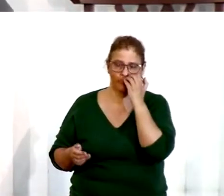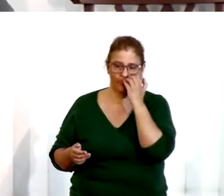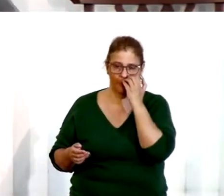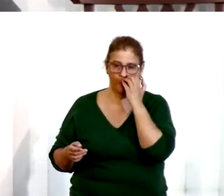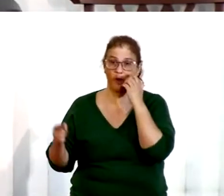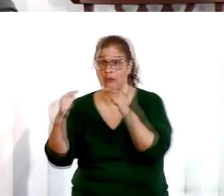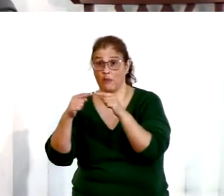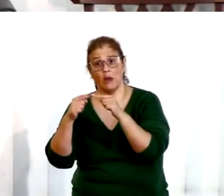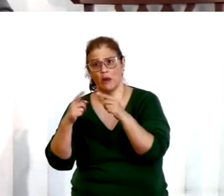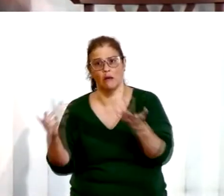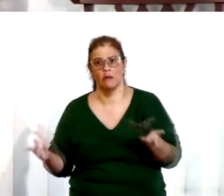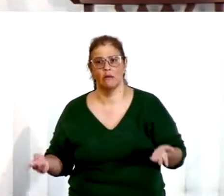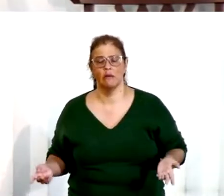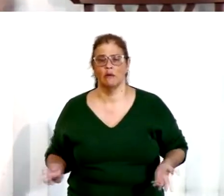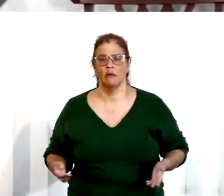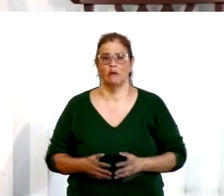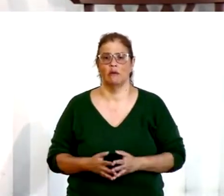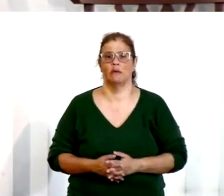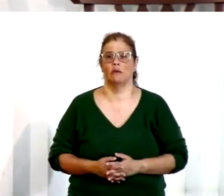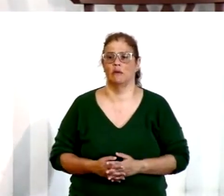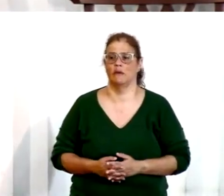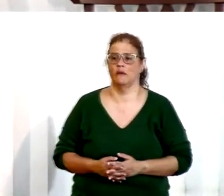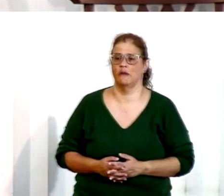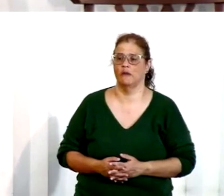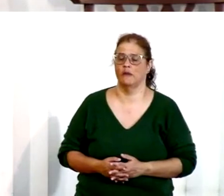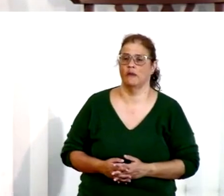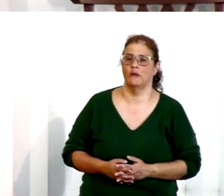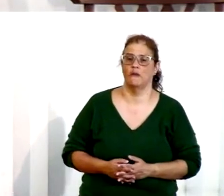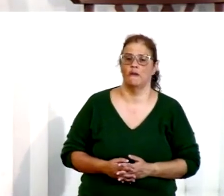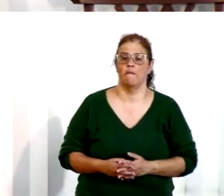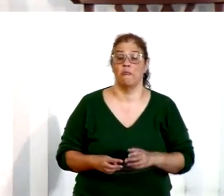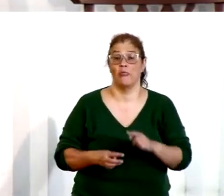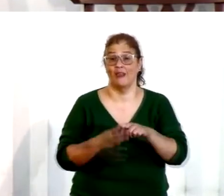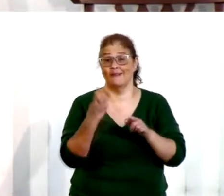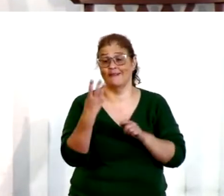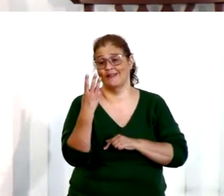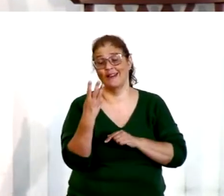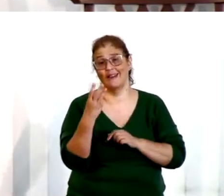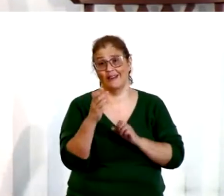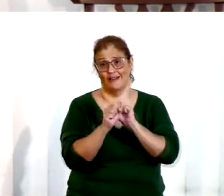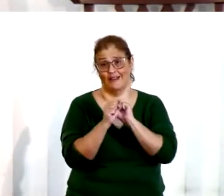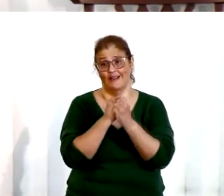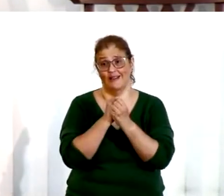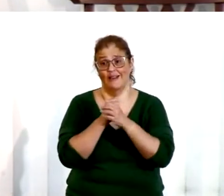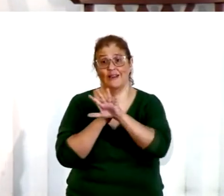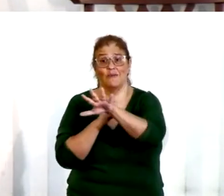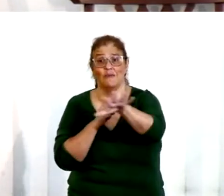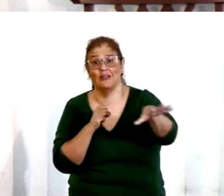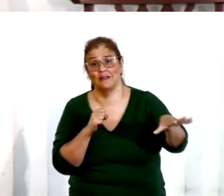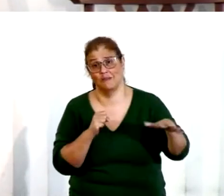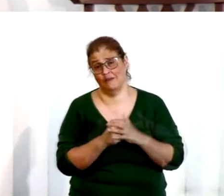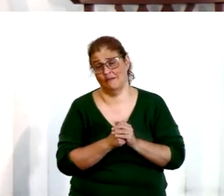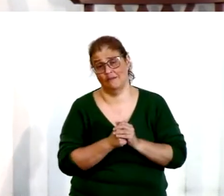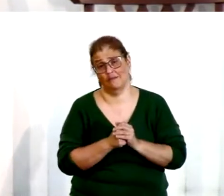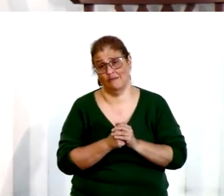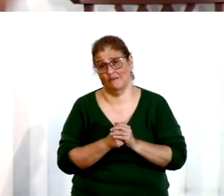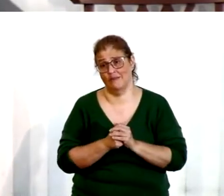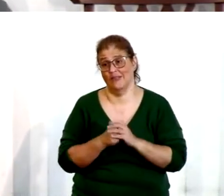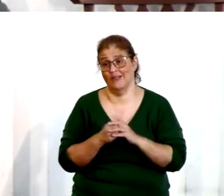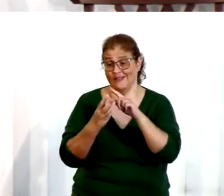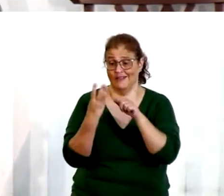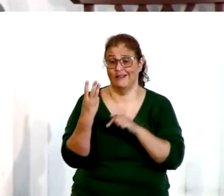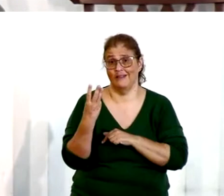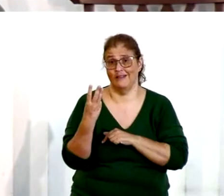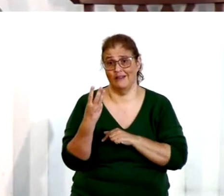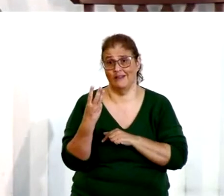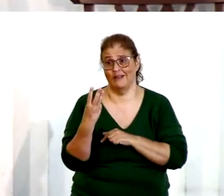vida. Crises, pandemias, os cristãos vivem em esperança. Não creem, não apostam em qualquer coisa